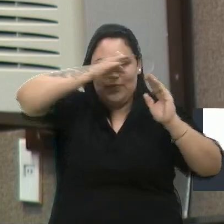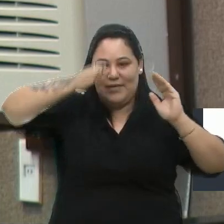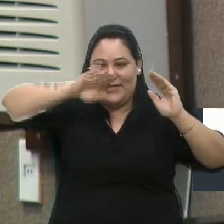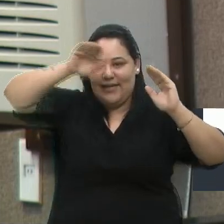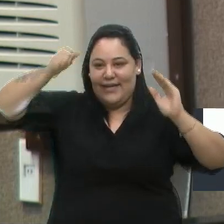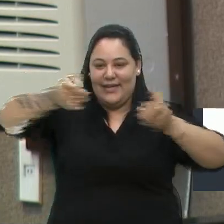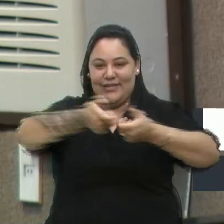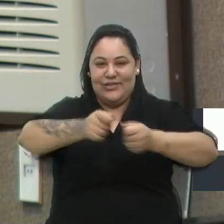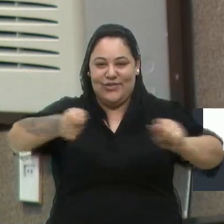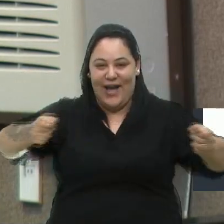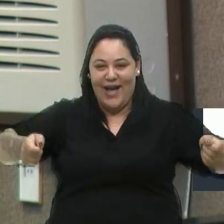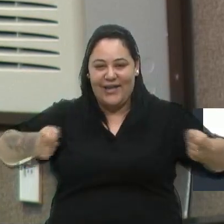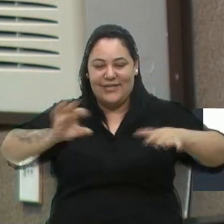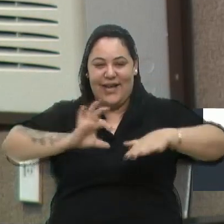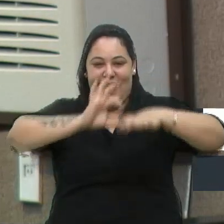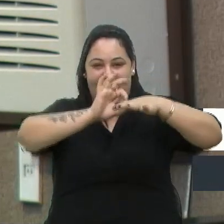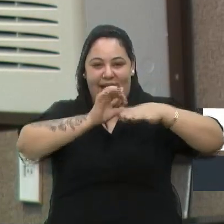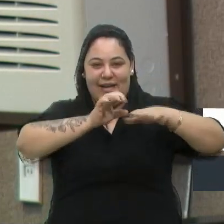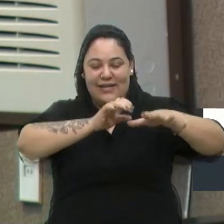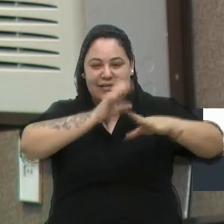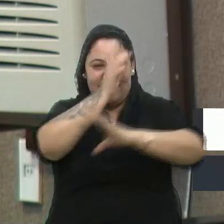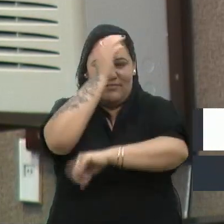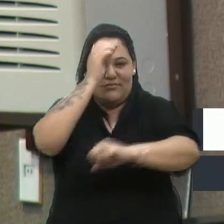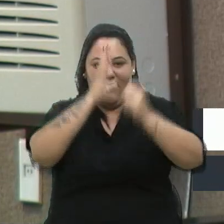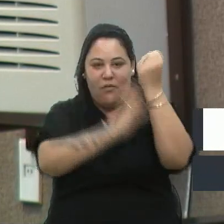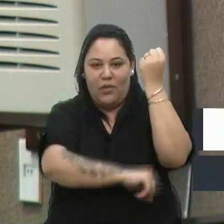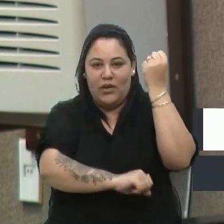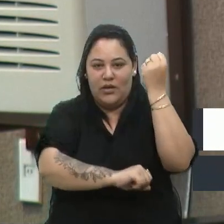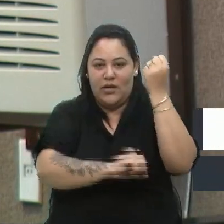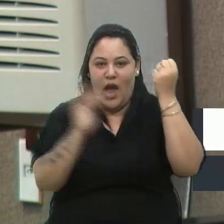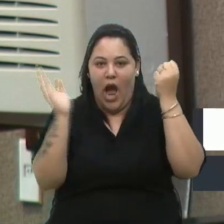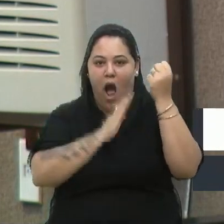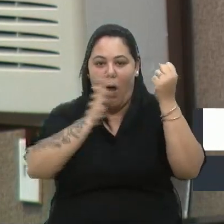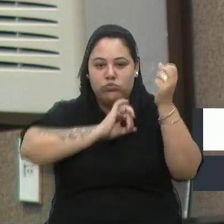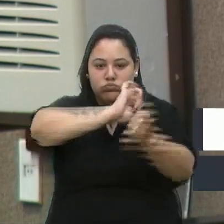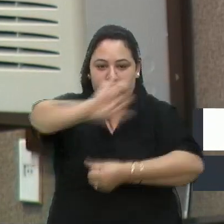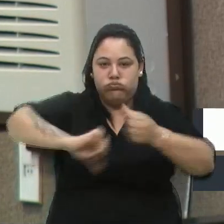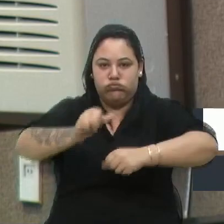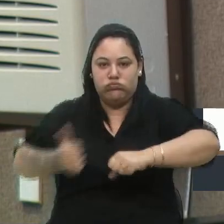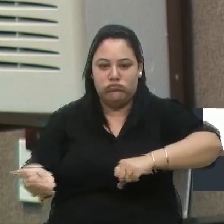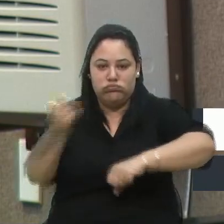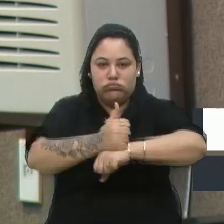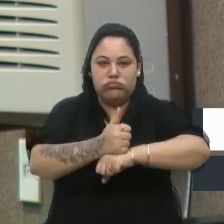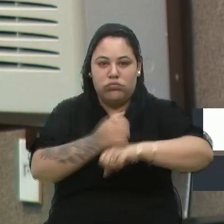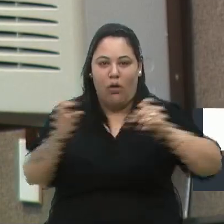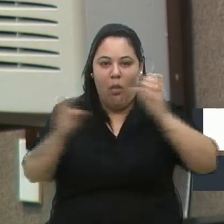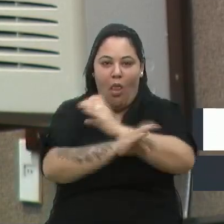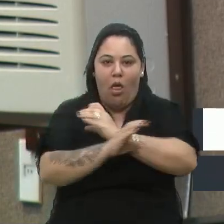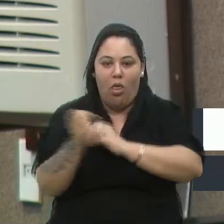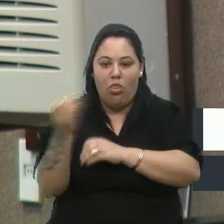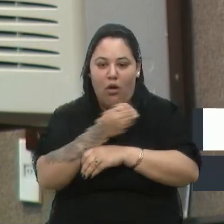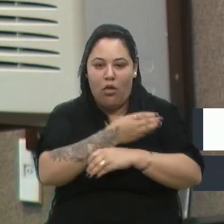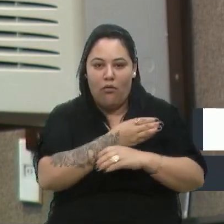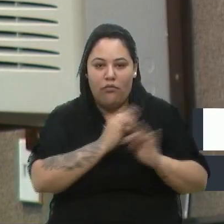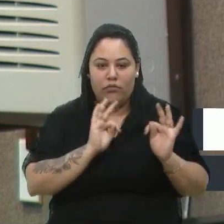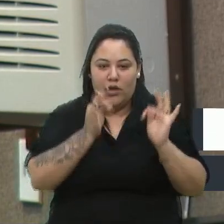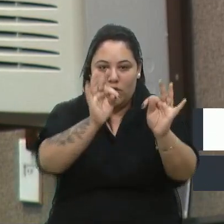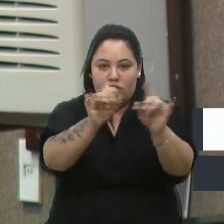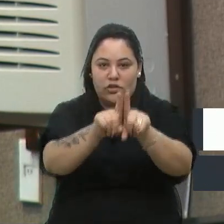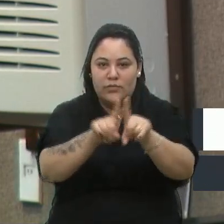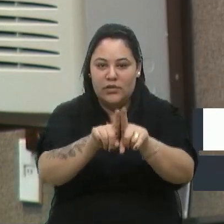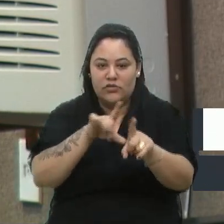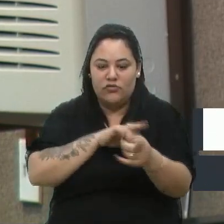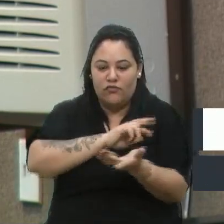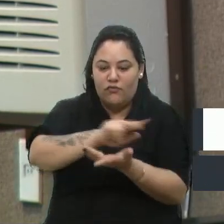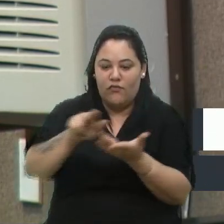lá na Semana Farroupilha, e agora vendo um ambiente completamente inovador, né, com